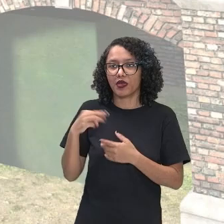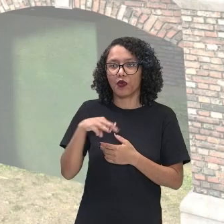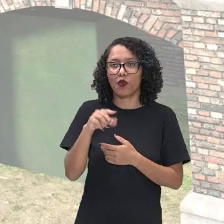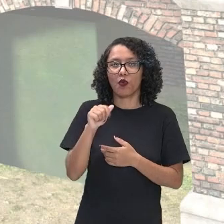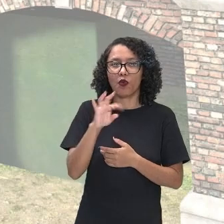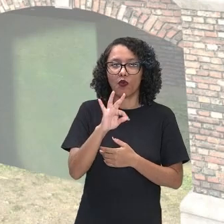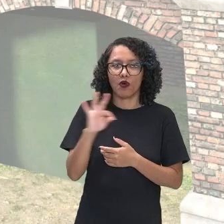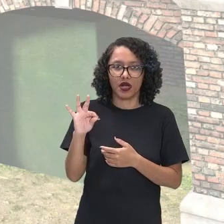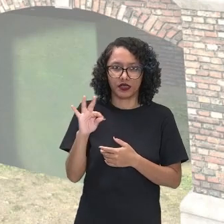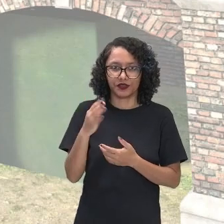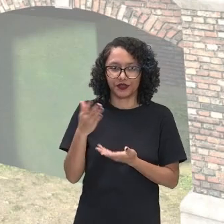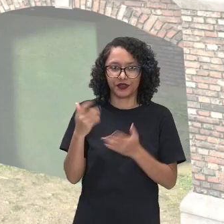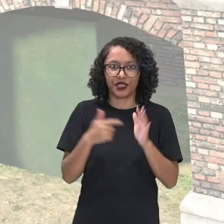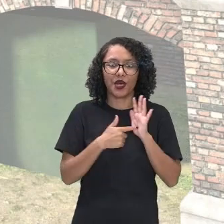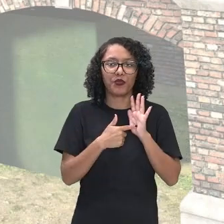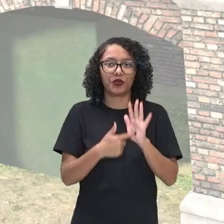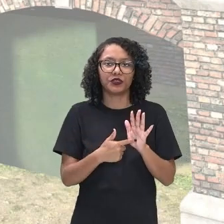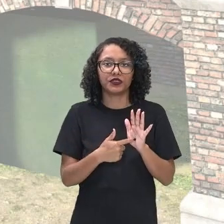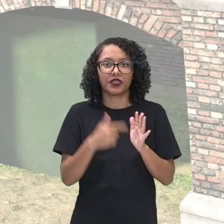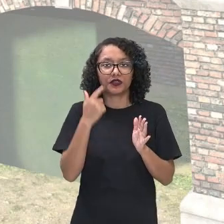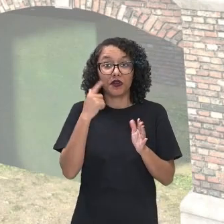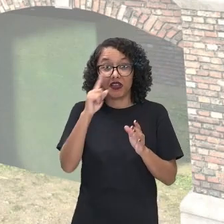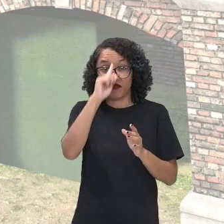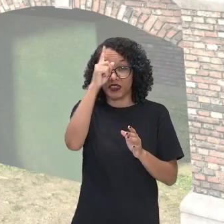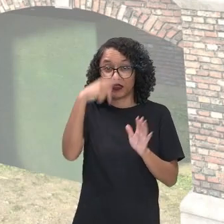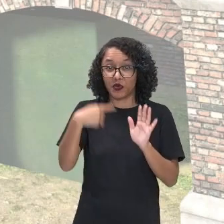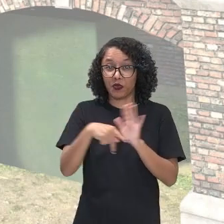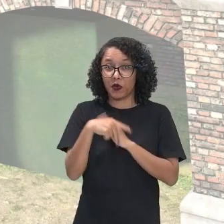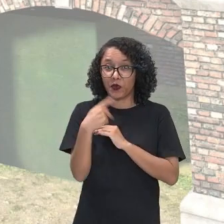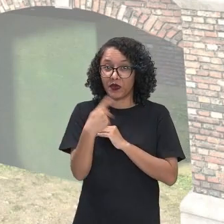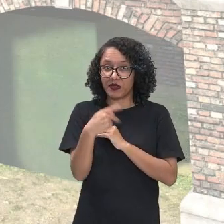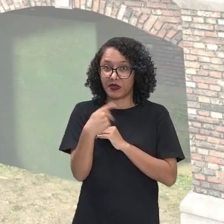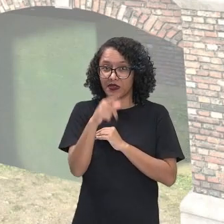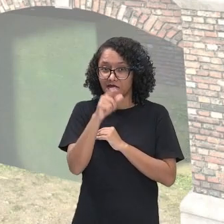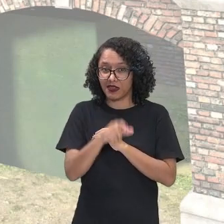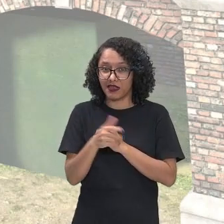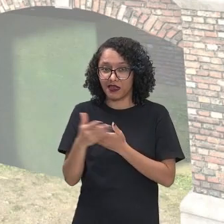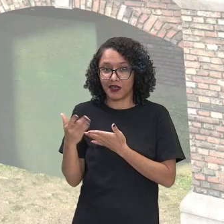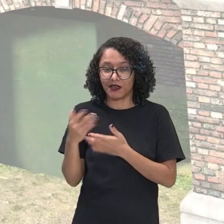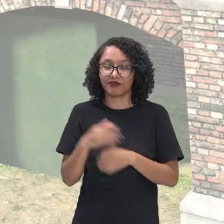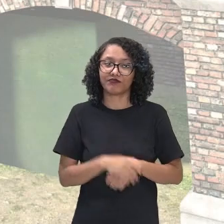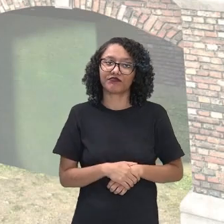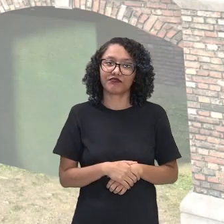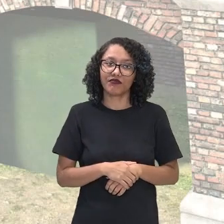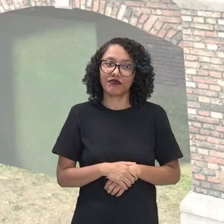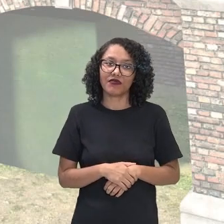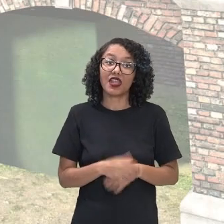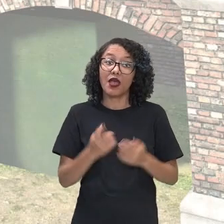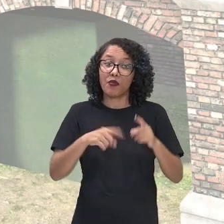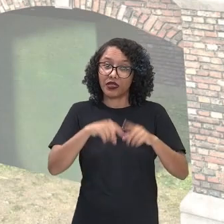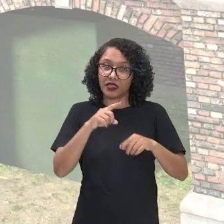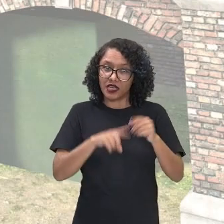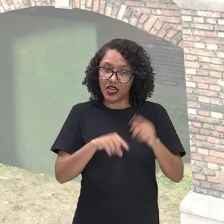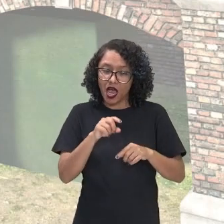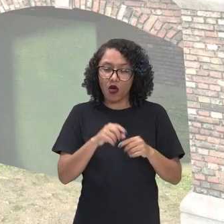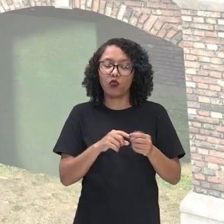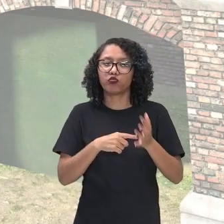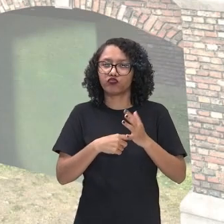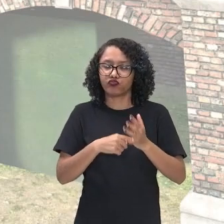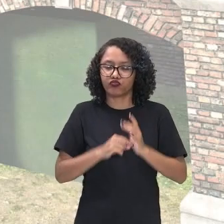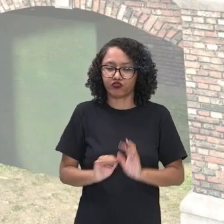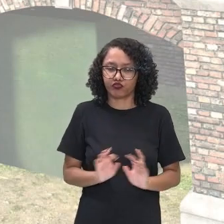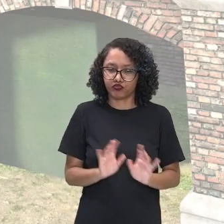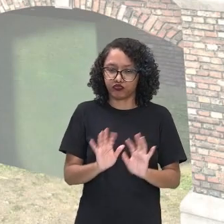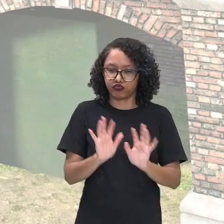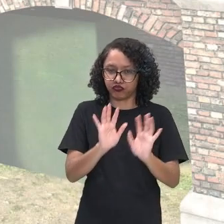aqui mostrando a sua invenção, a máquina a vapor, certo? Então, a máquina a vapor de